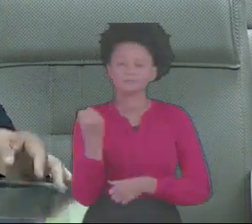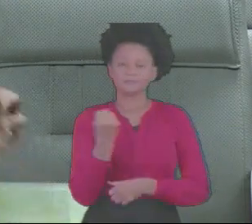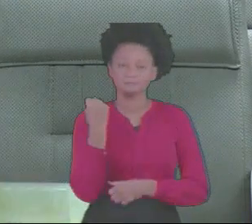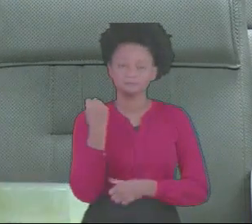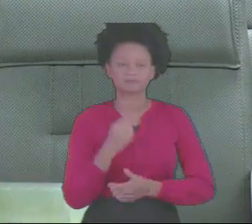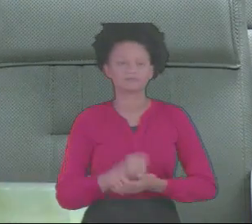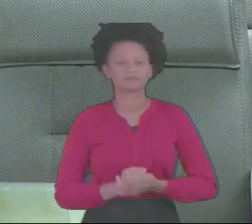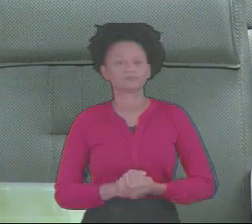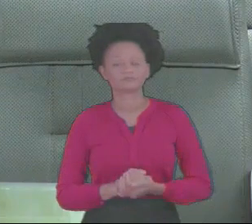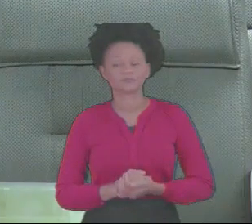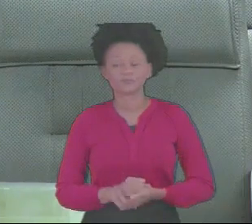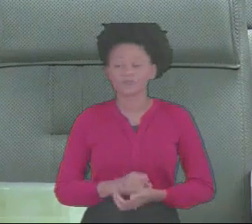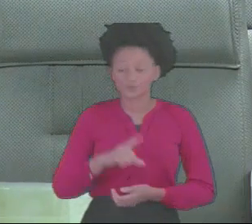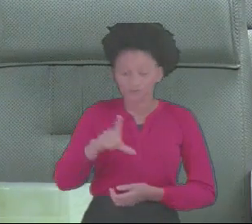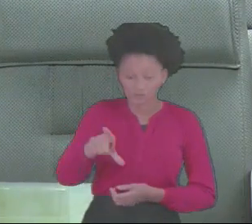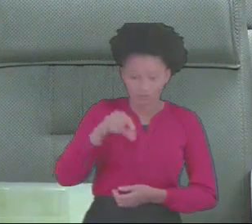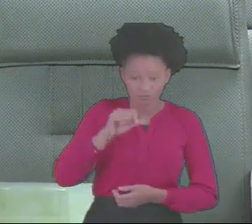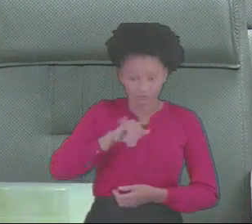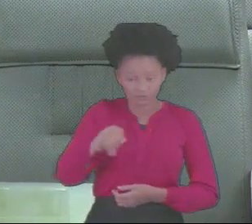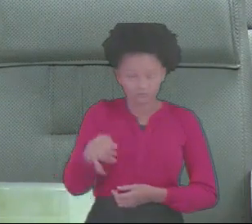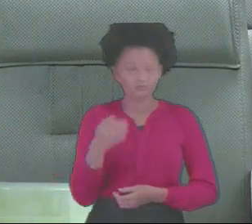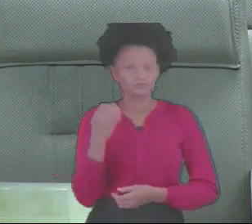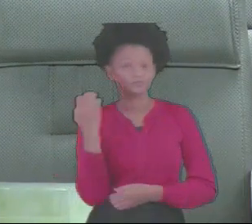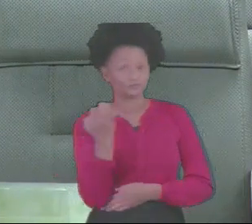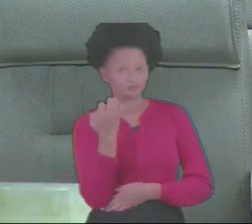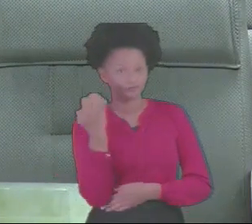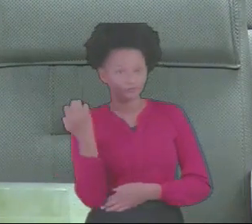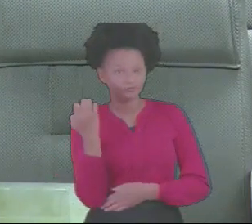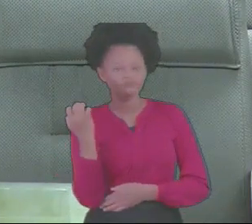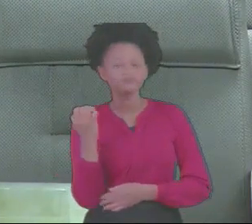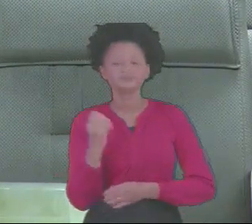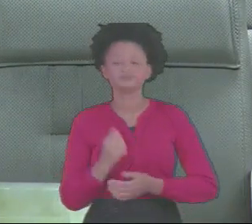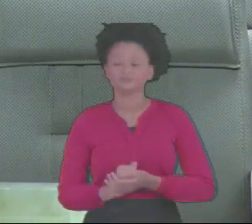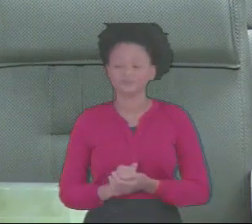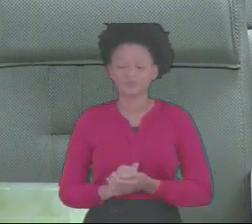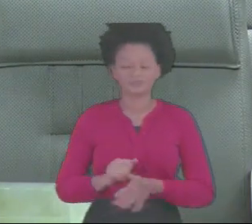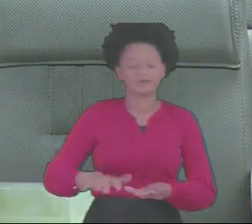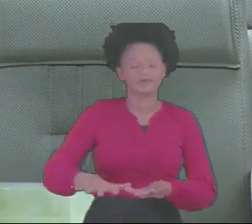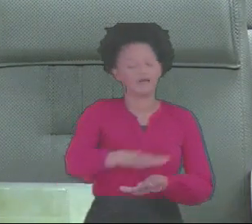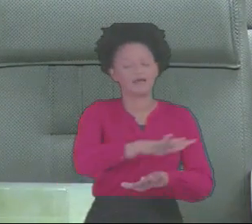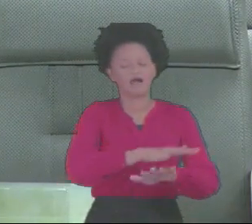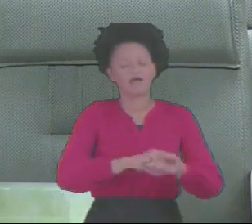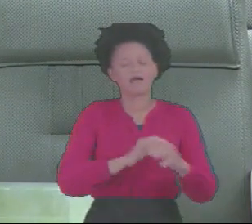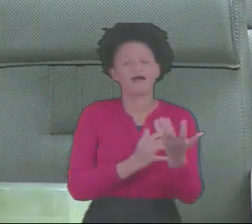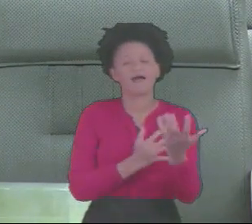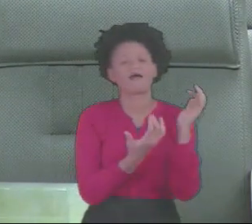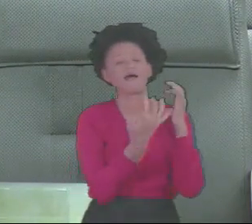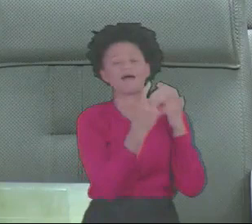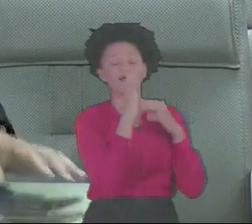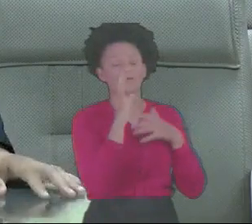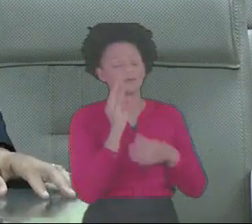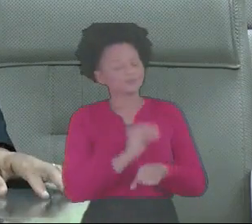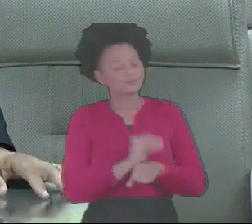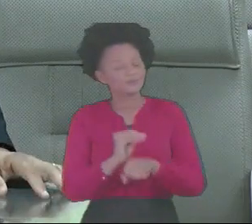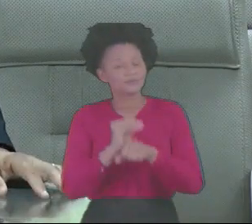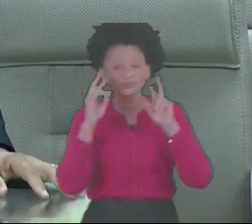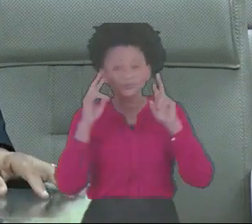e dentre os filhos de Jessé que estava no campo cuidando de ovelhas Davi